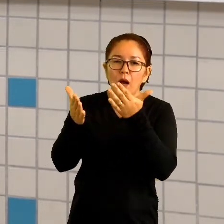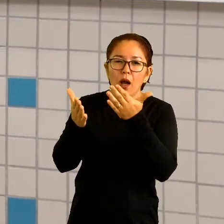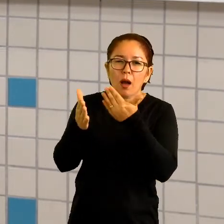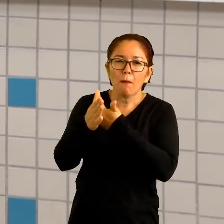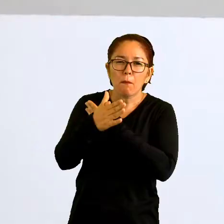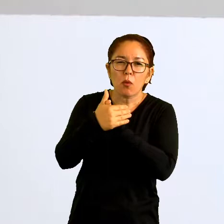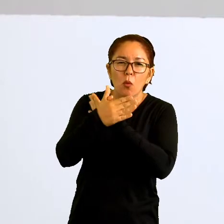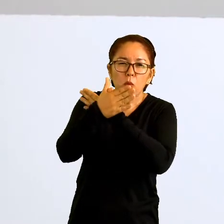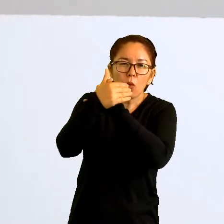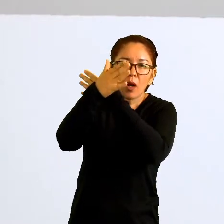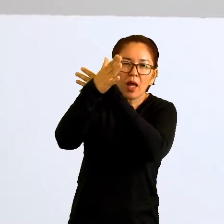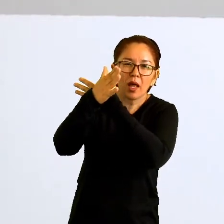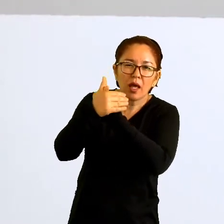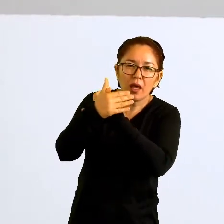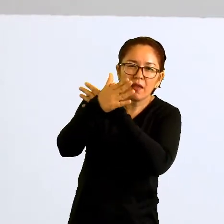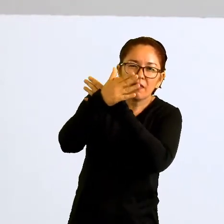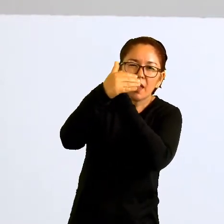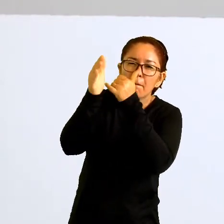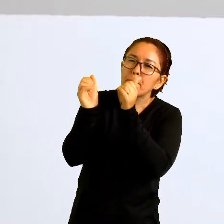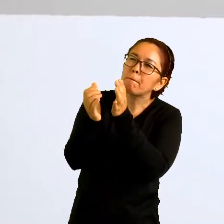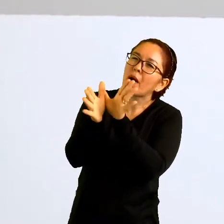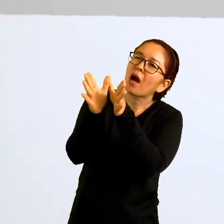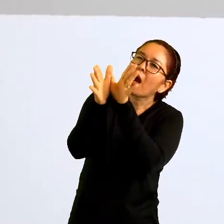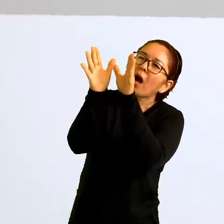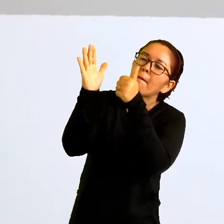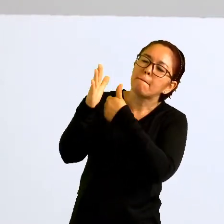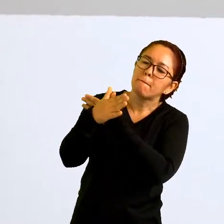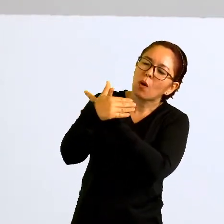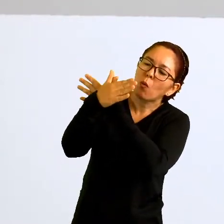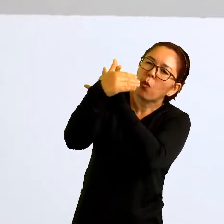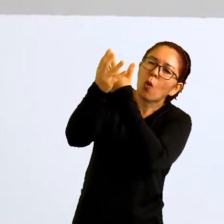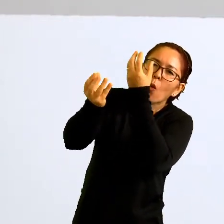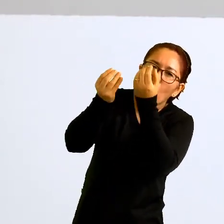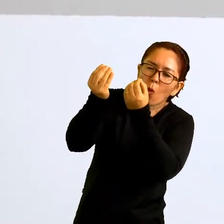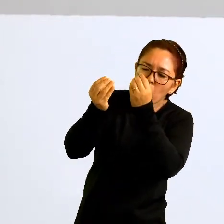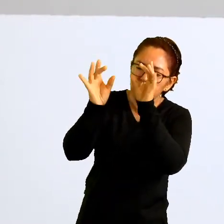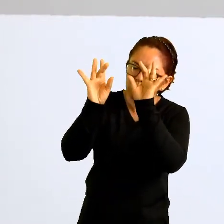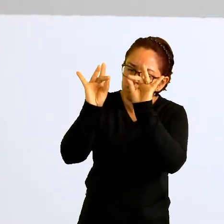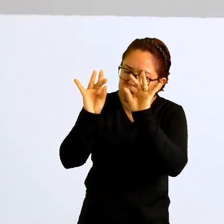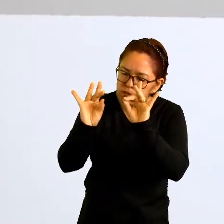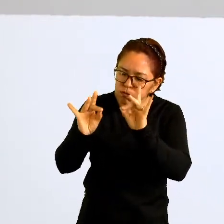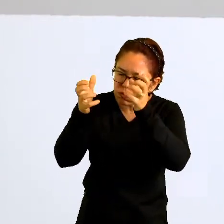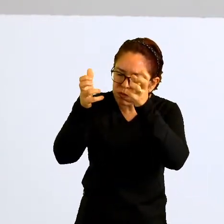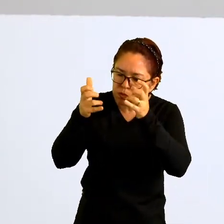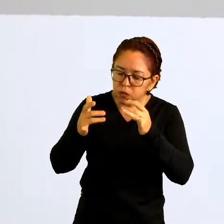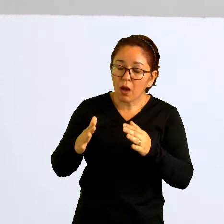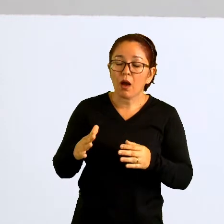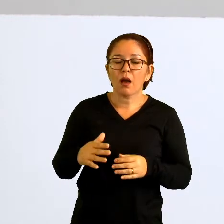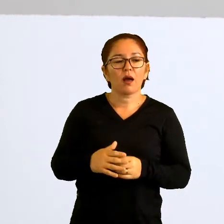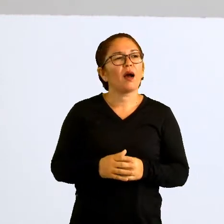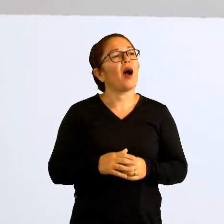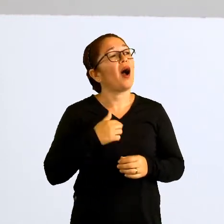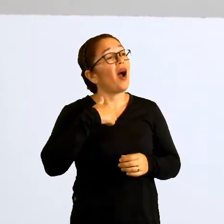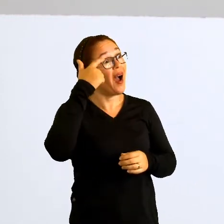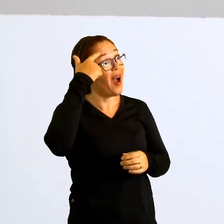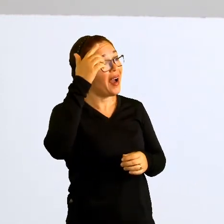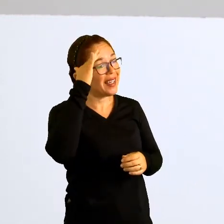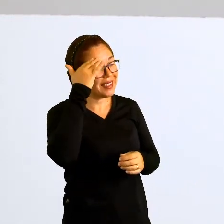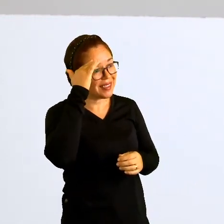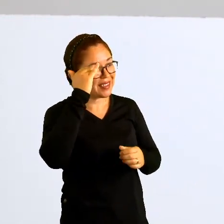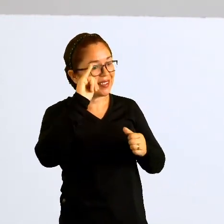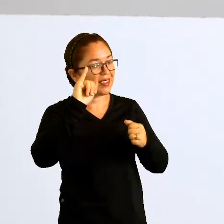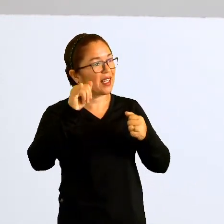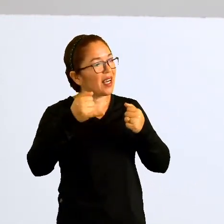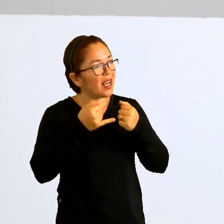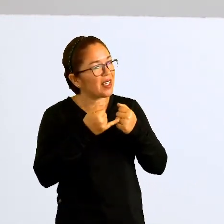Fala, Fava. Prof, consegui entender. Os adjetivos são palavras que indicam qualidade